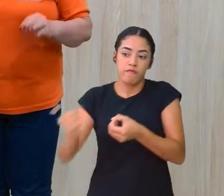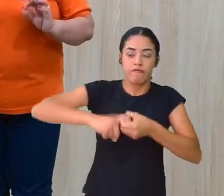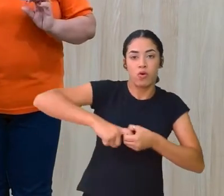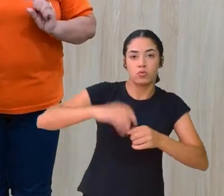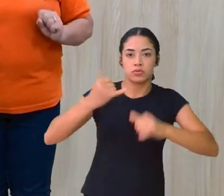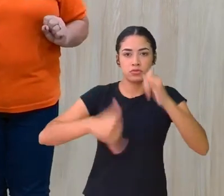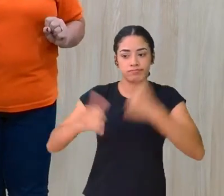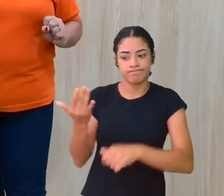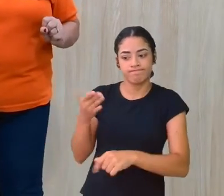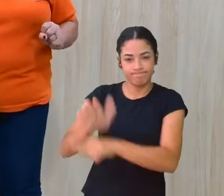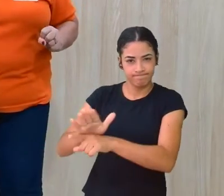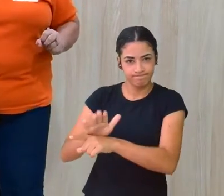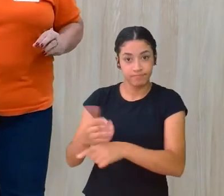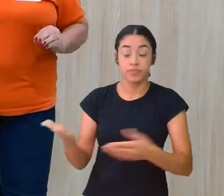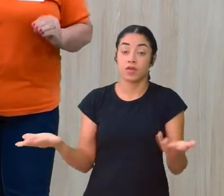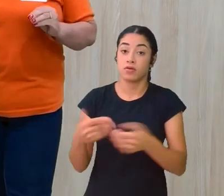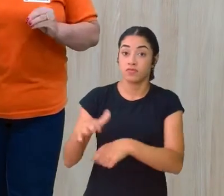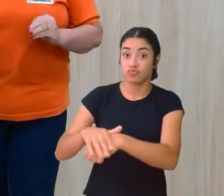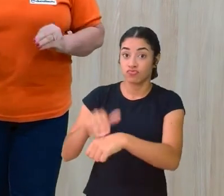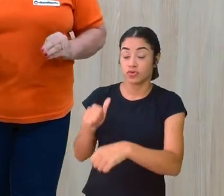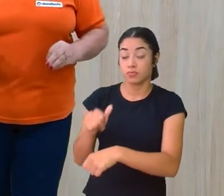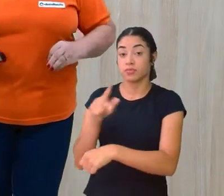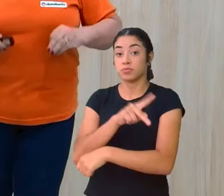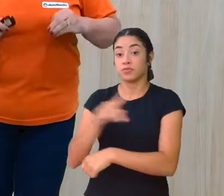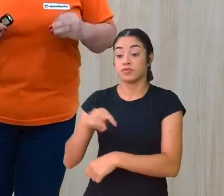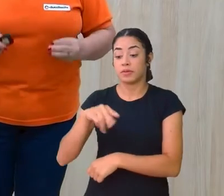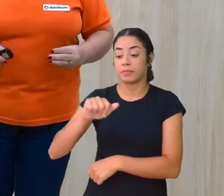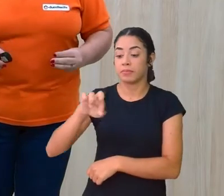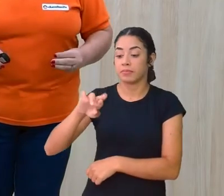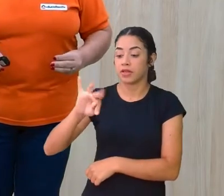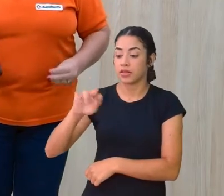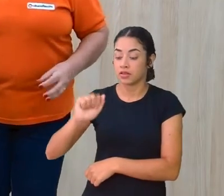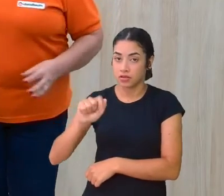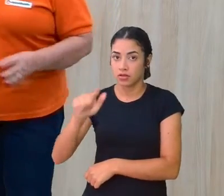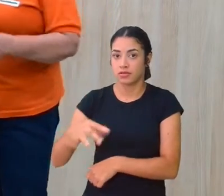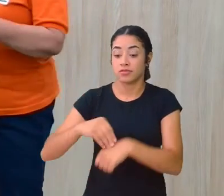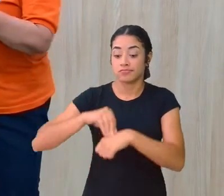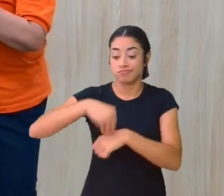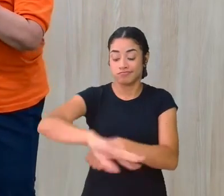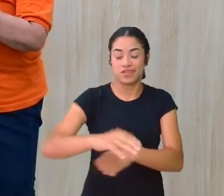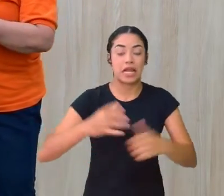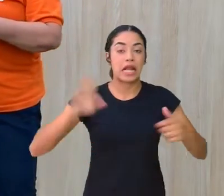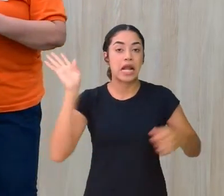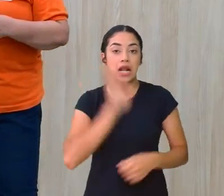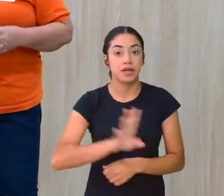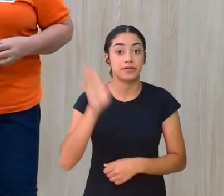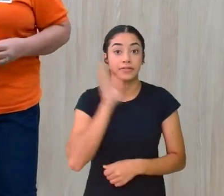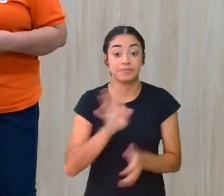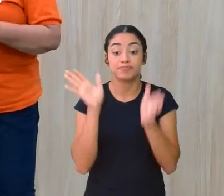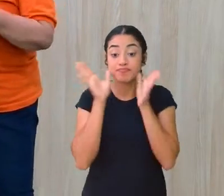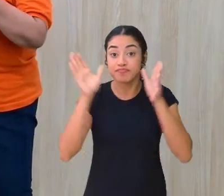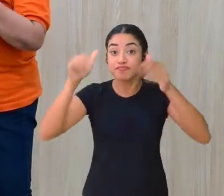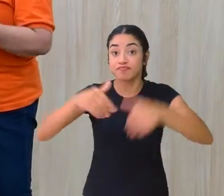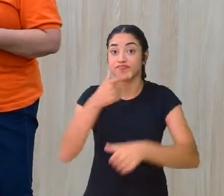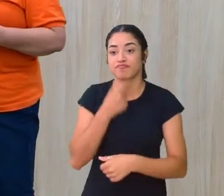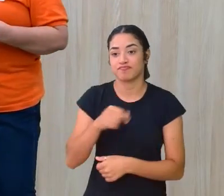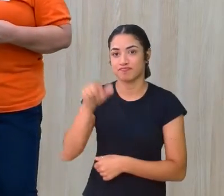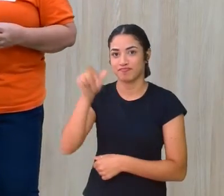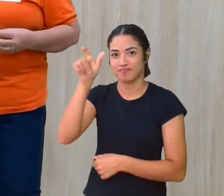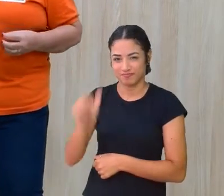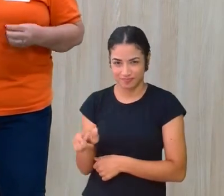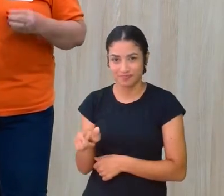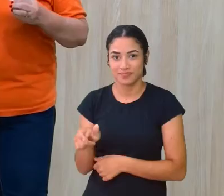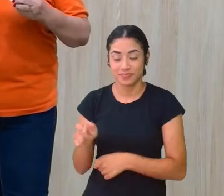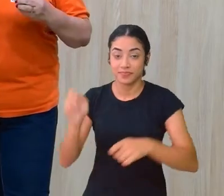E aí eu vou chamar a professora Marta, porque ela tem um recadinho muito legal a respeito desse profissional, a respeito desse